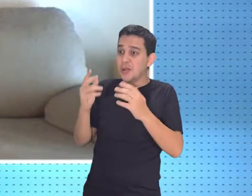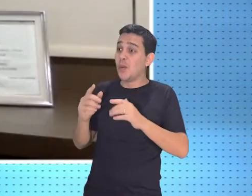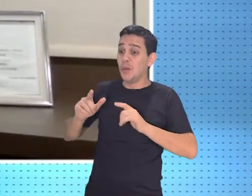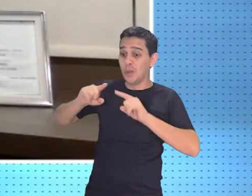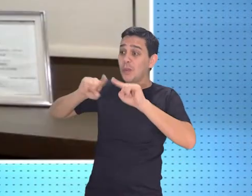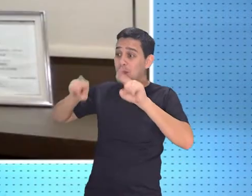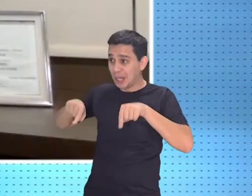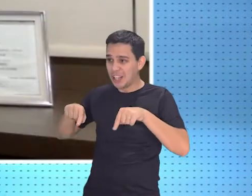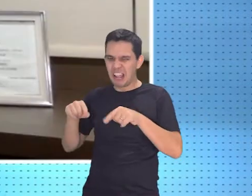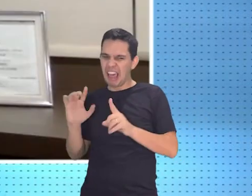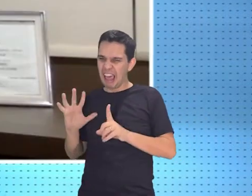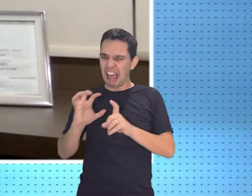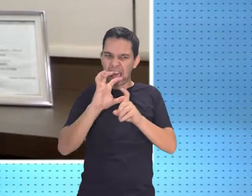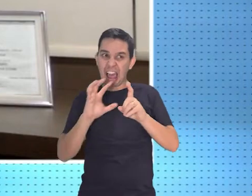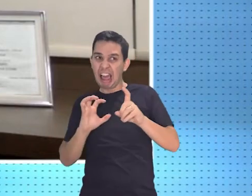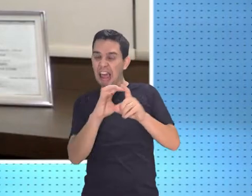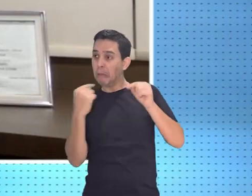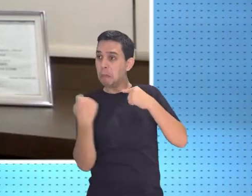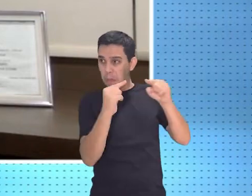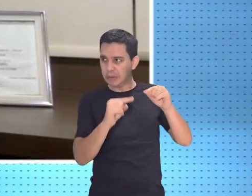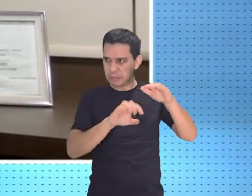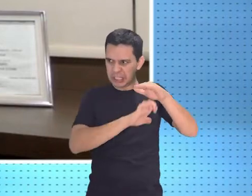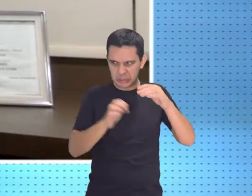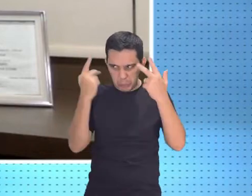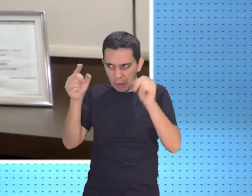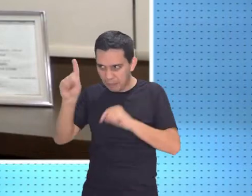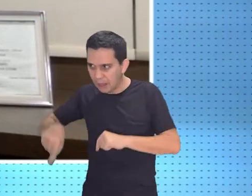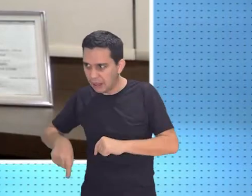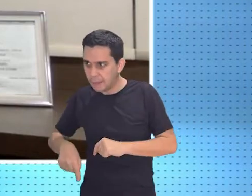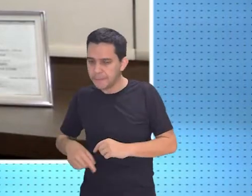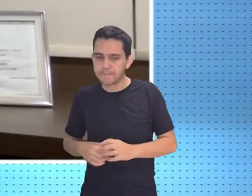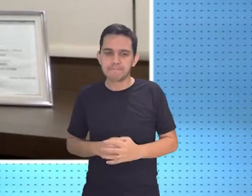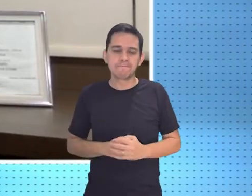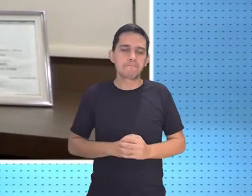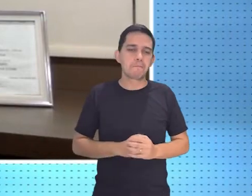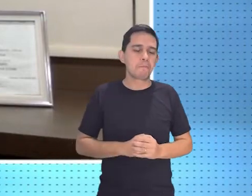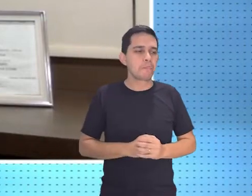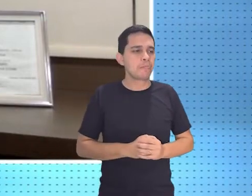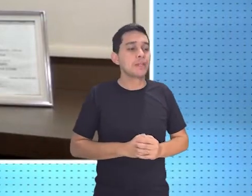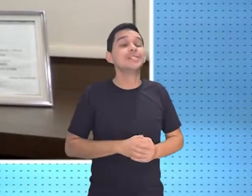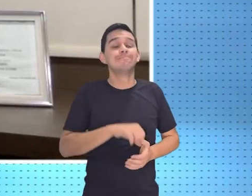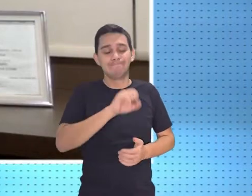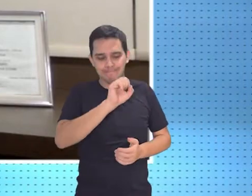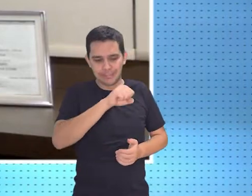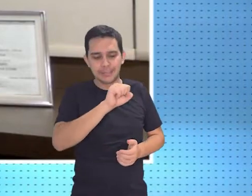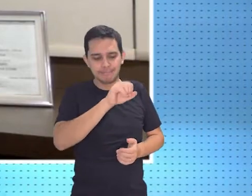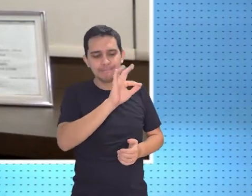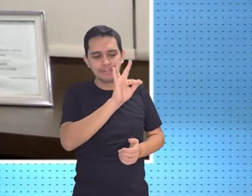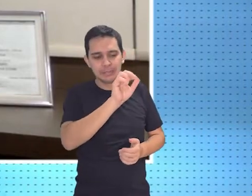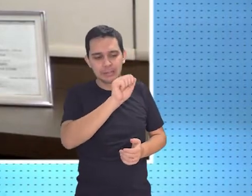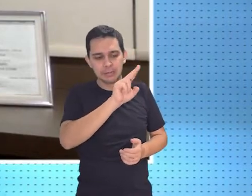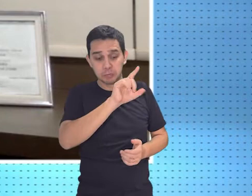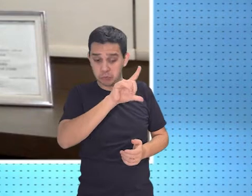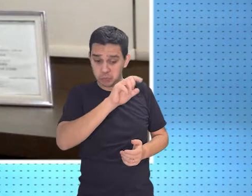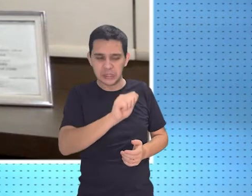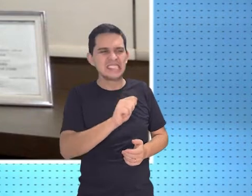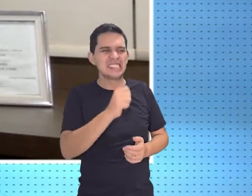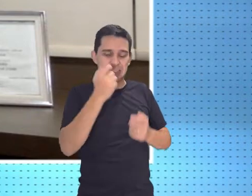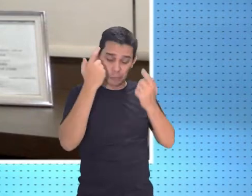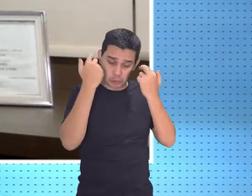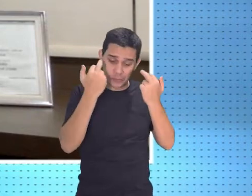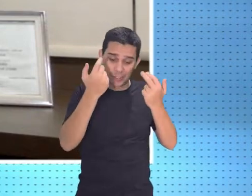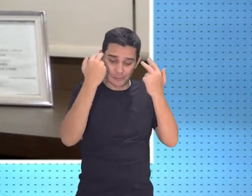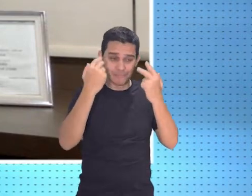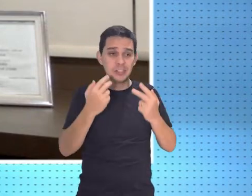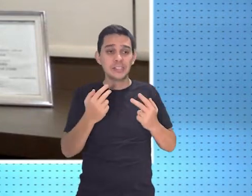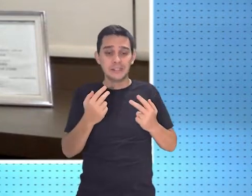empregado? Sim, Fabiola. Cada vez mais tem sido comum, tem se revelado comum os casos de